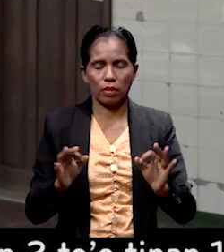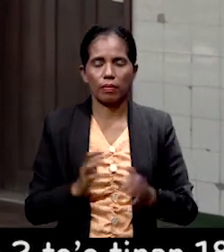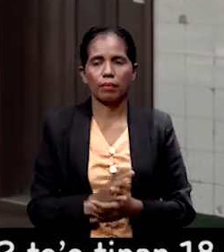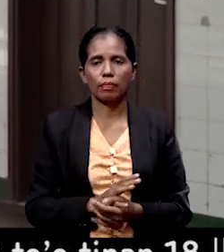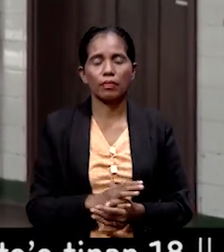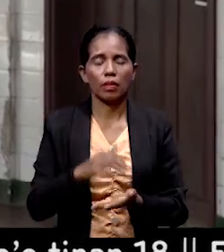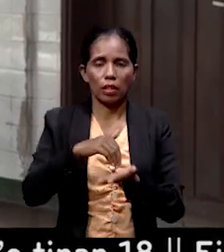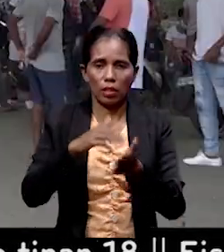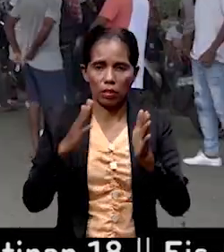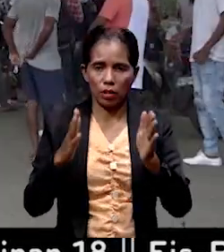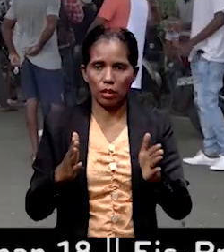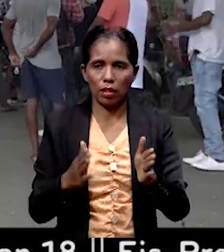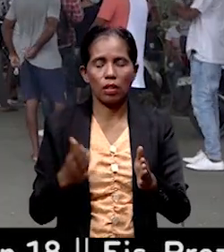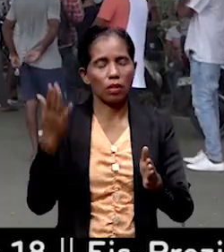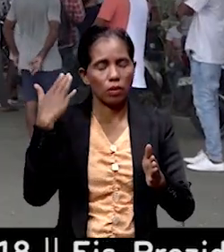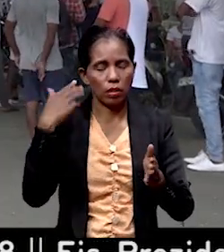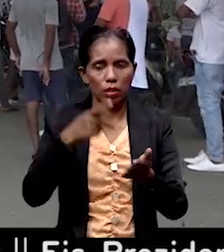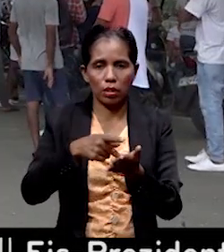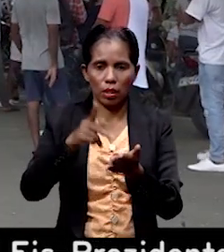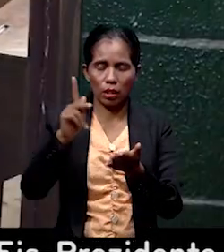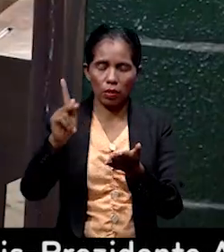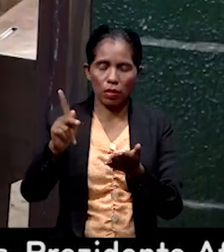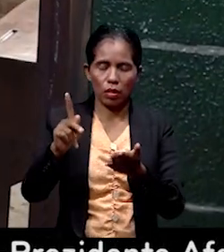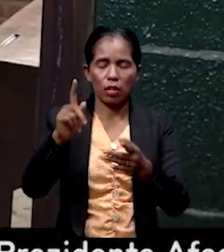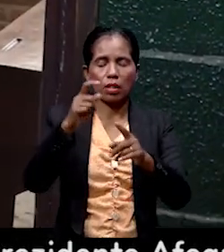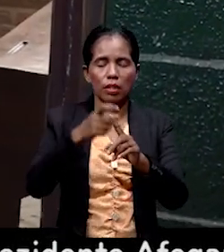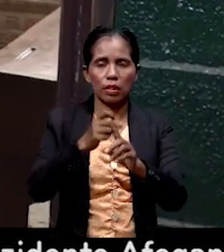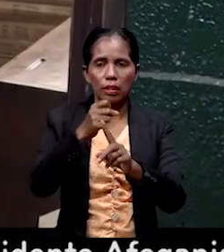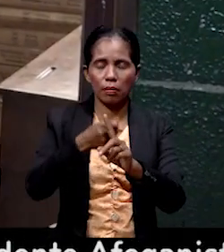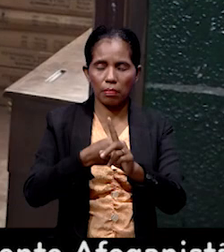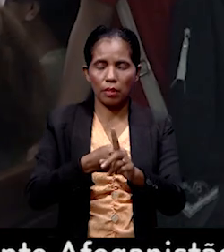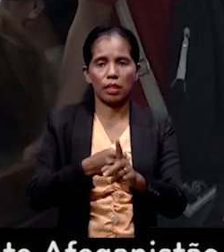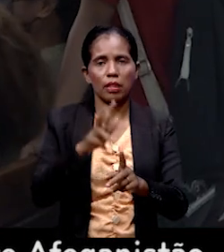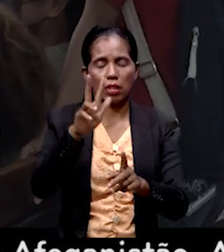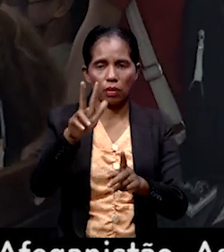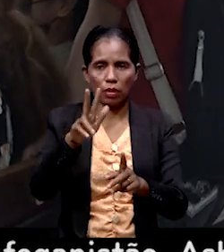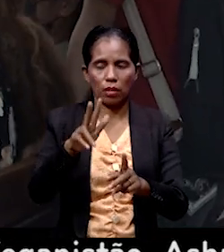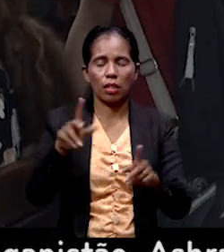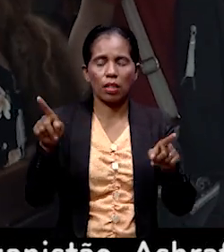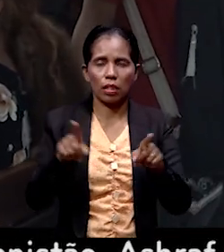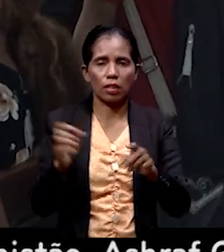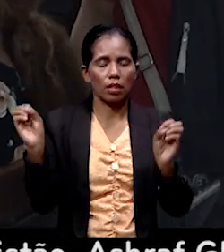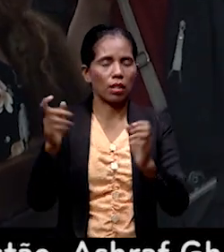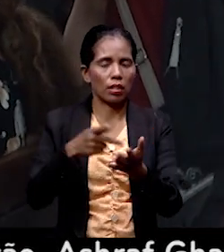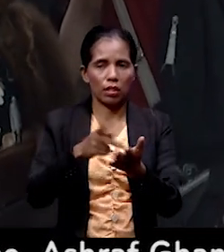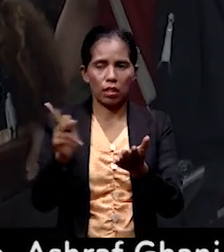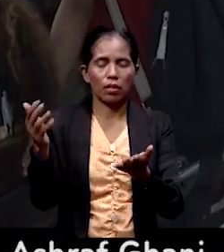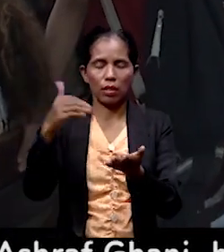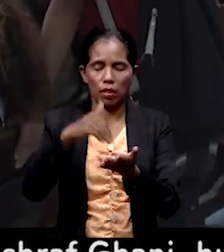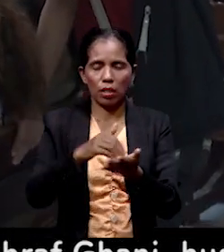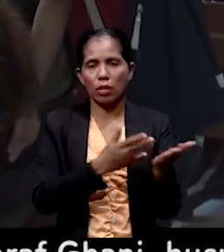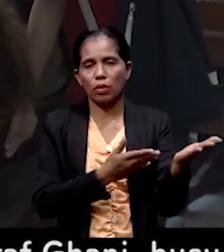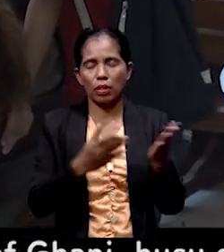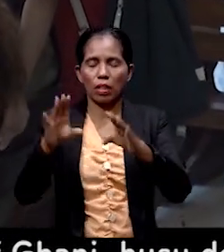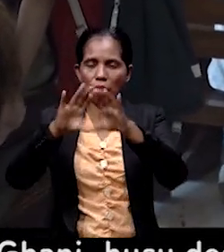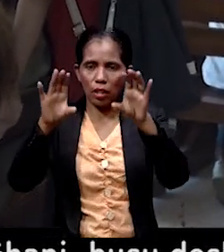ba estudante sira nebe antes ne selu ona propinas ia semestre impar ia semestre par sela selu tang no lori det